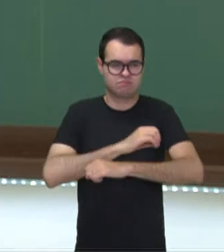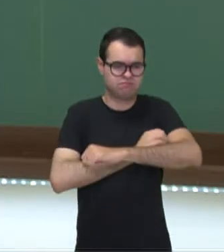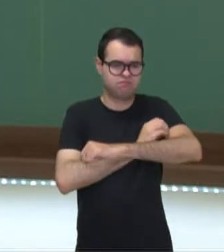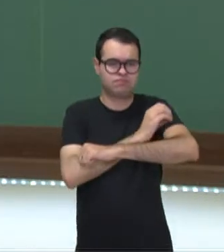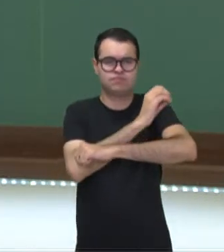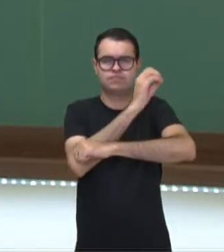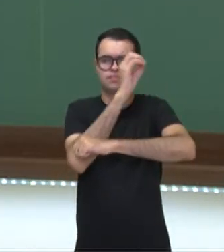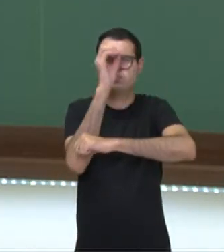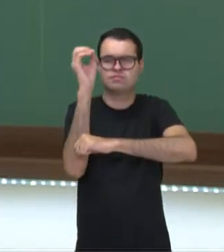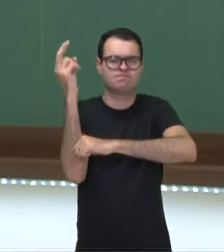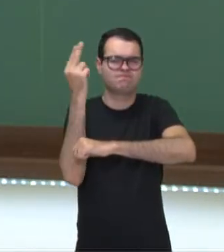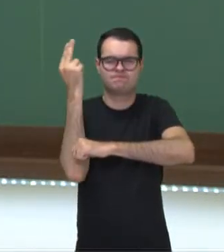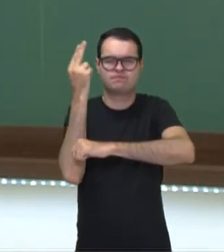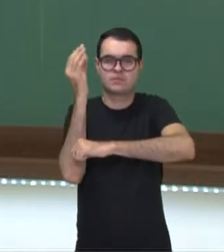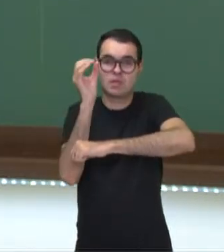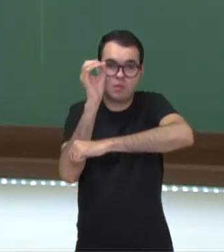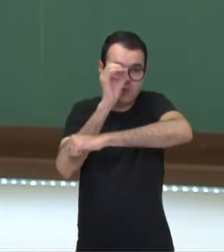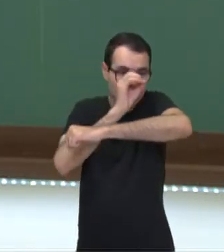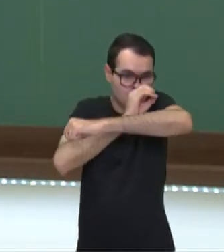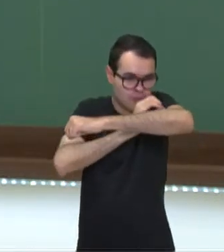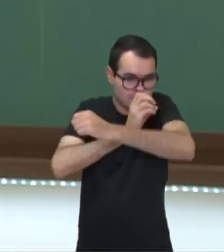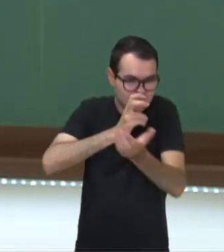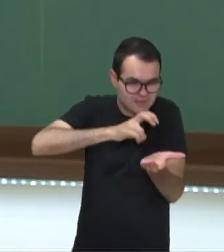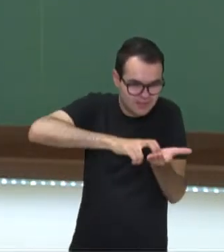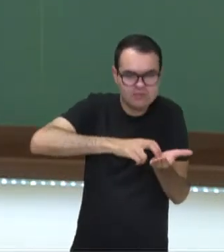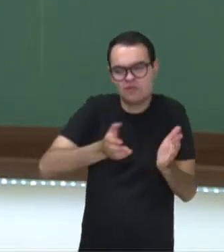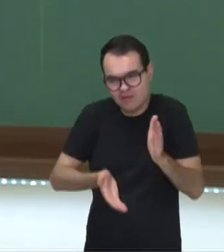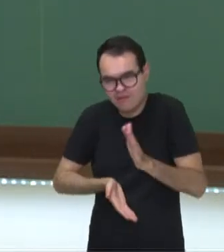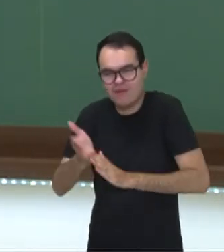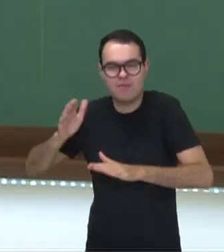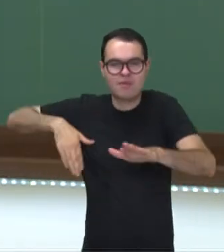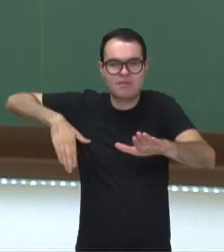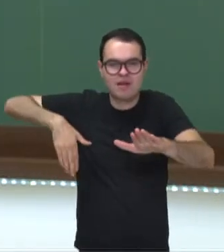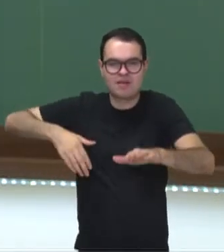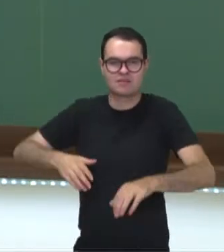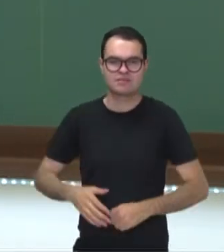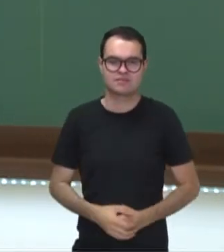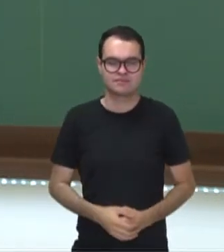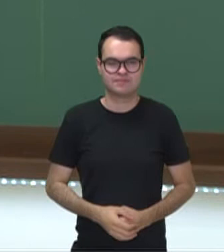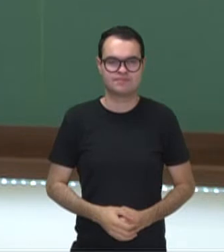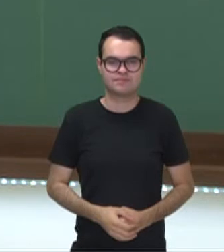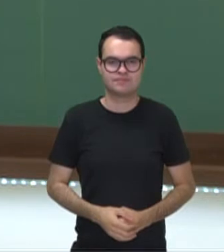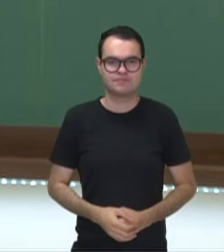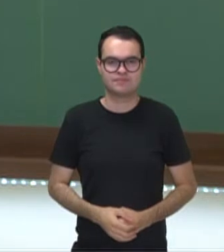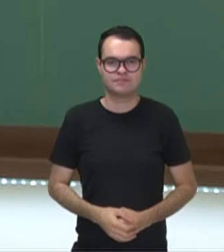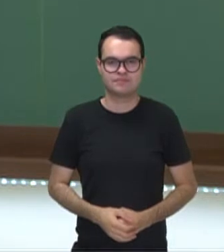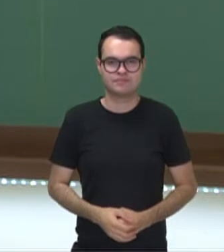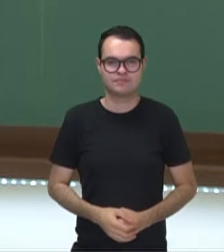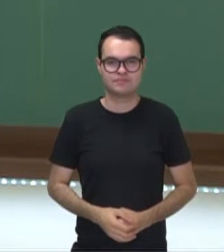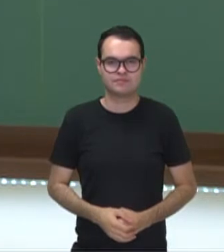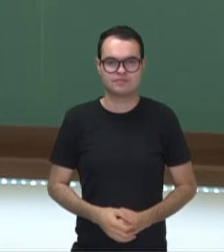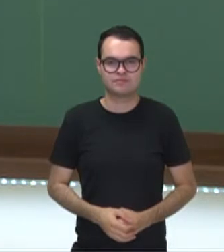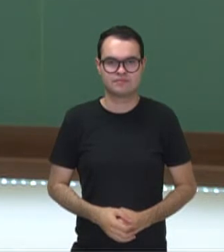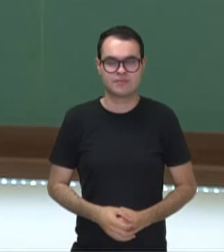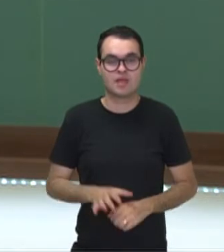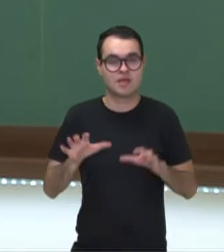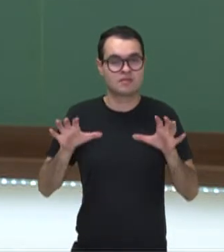fosse mais cedo, nós iríamos à praia. Essas são as situações que nós usamos o condicional